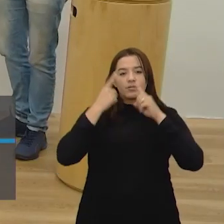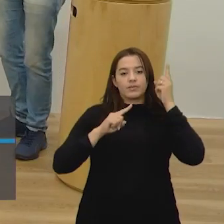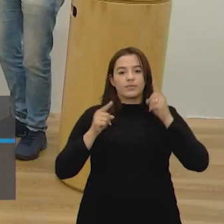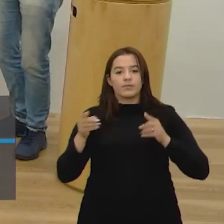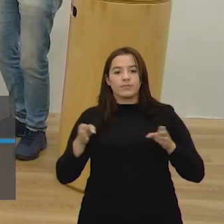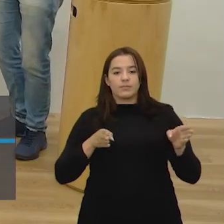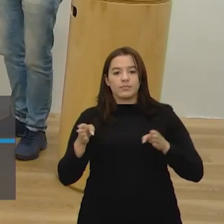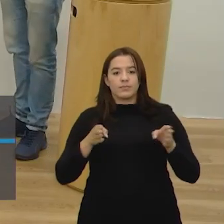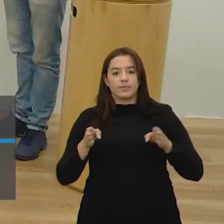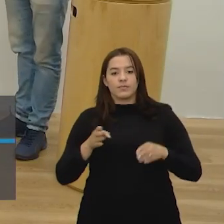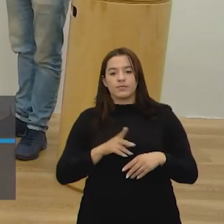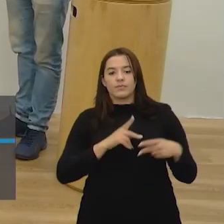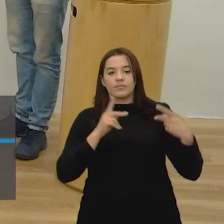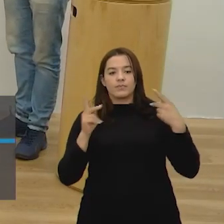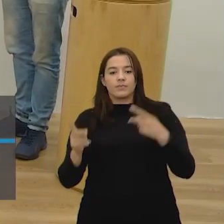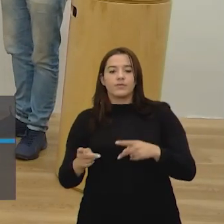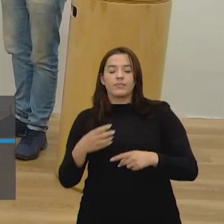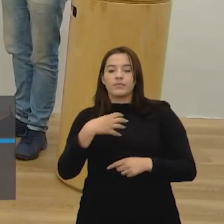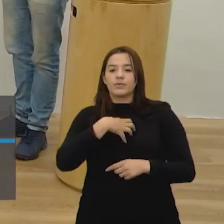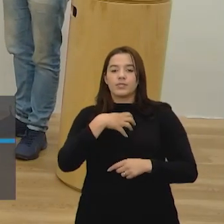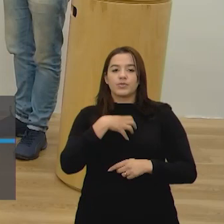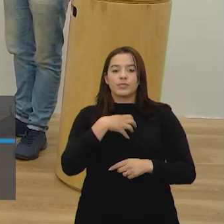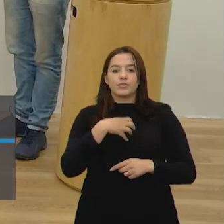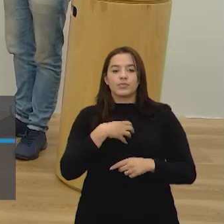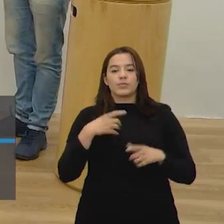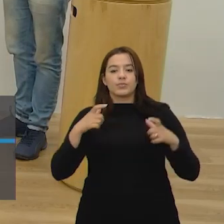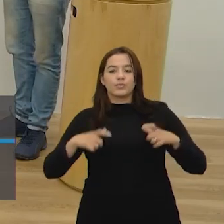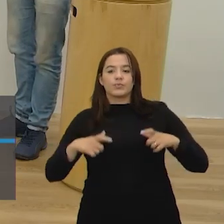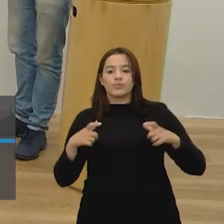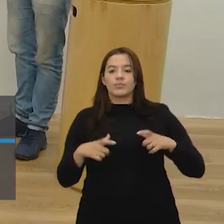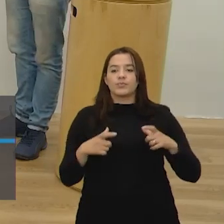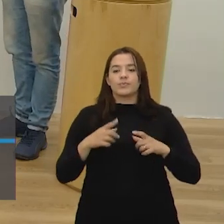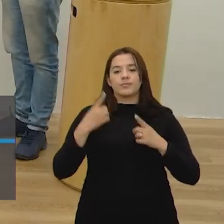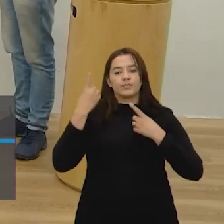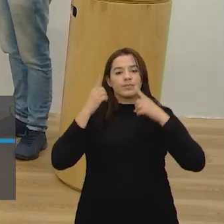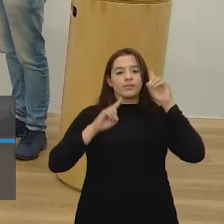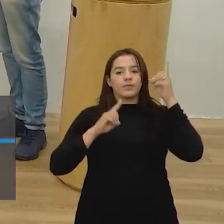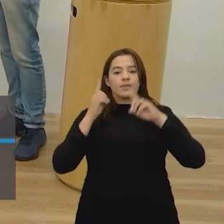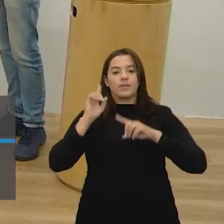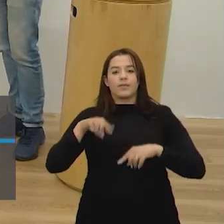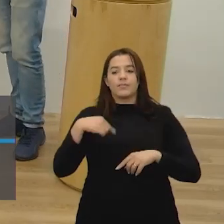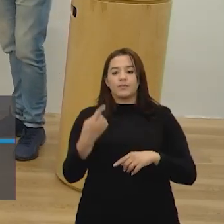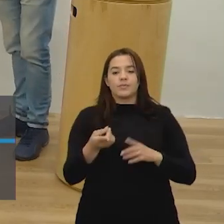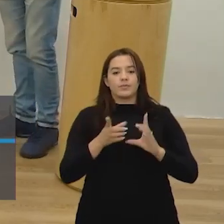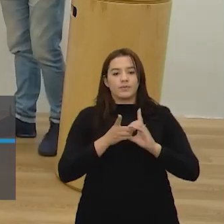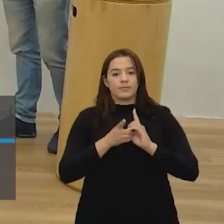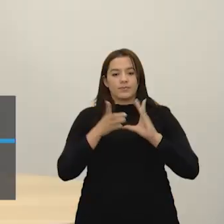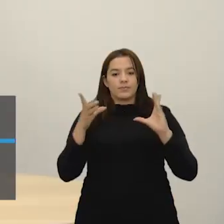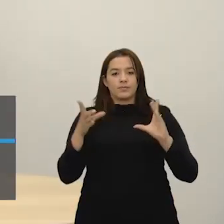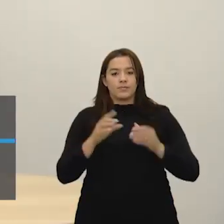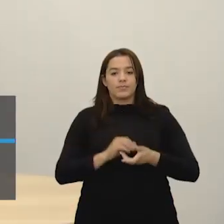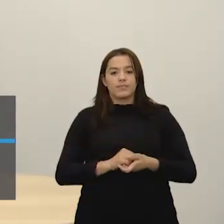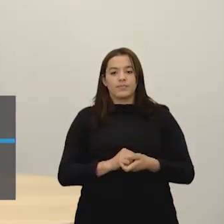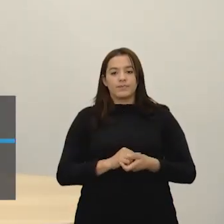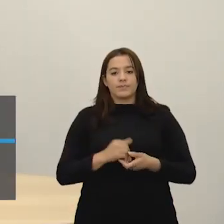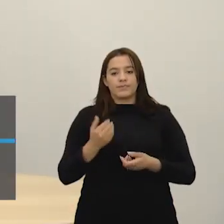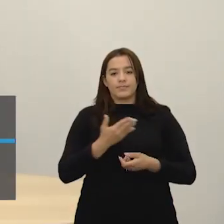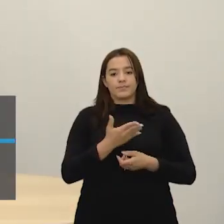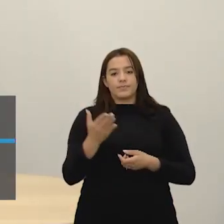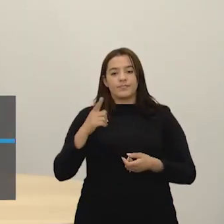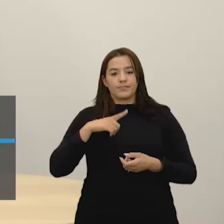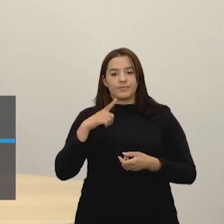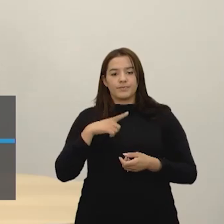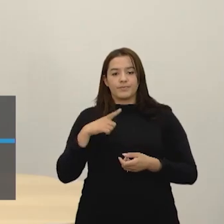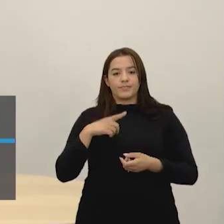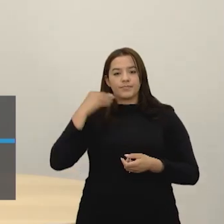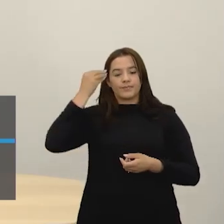foi? De repente, como que você sentiu o ambiente chileno pós-redemocratização? Então, pessoal, quero contar para vocês que assim, a